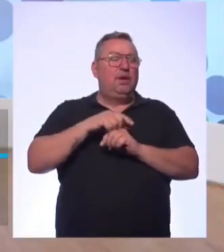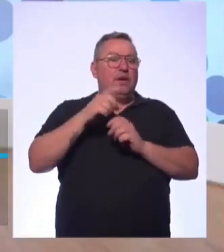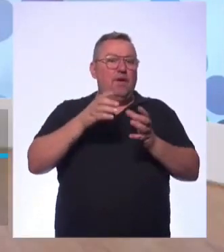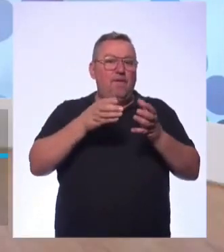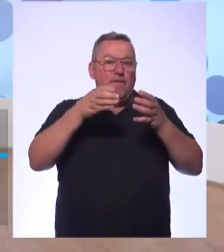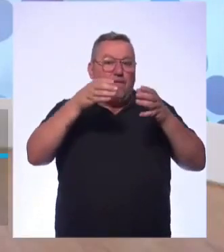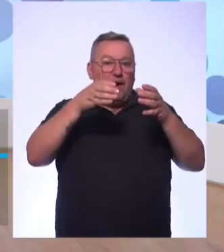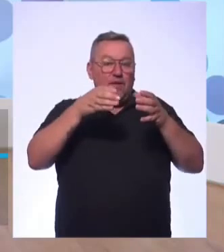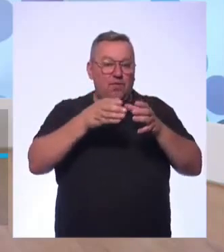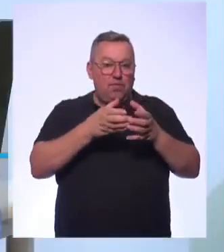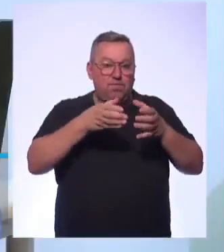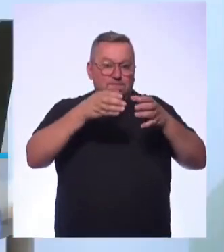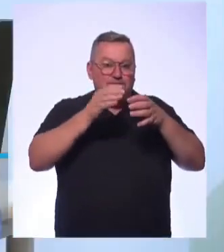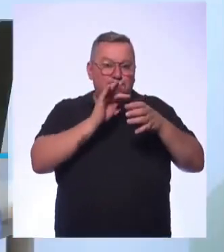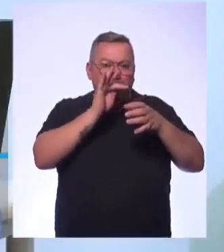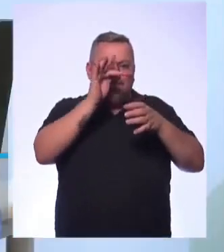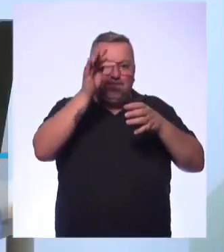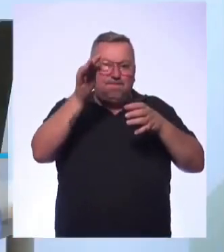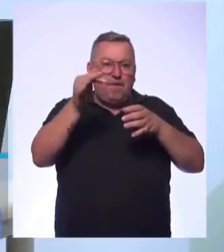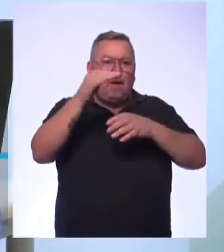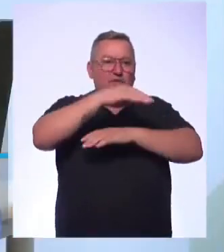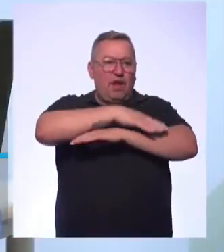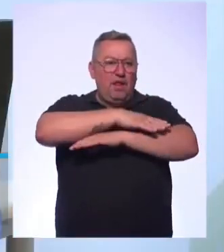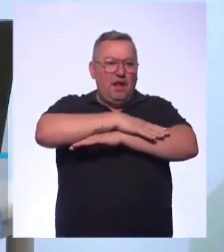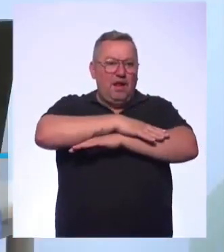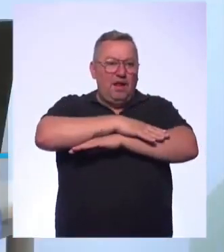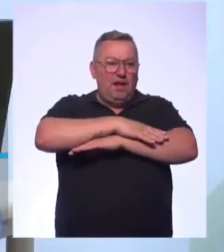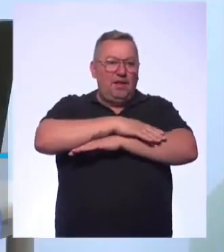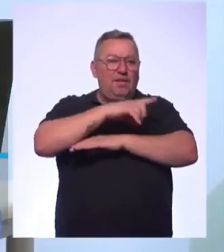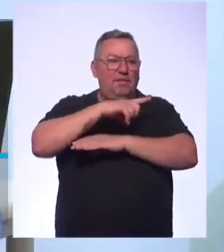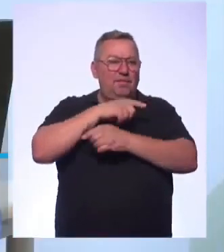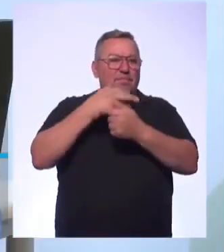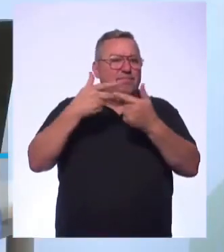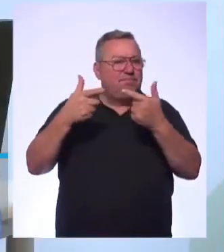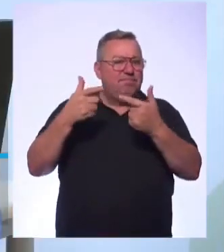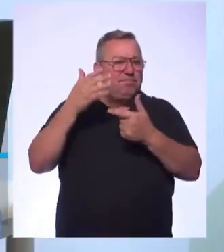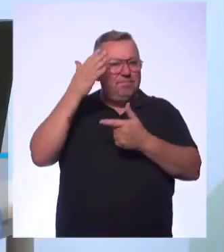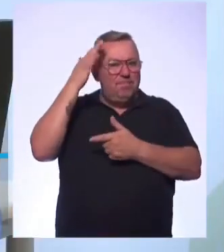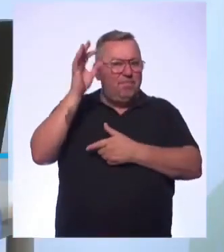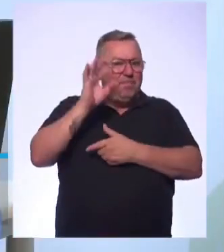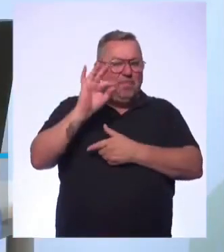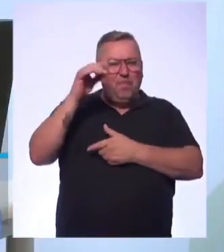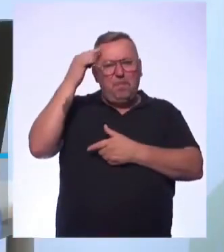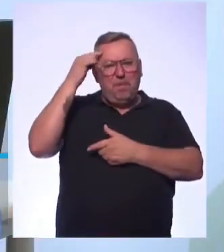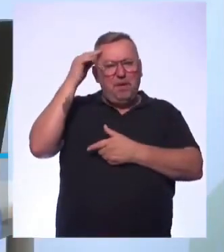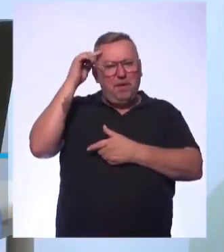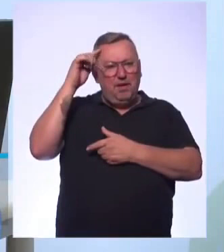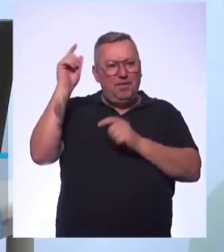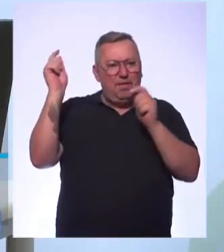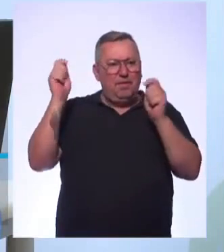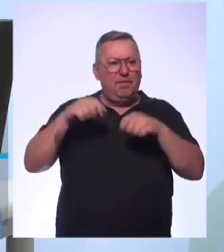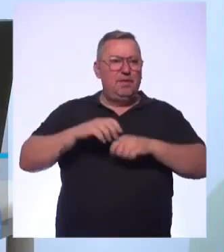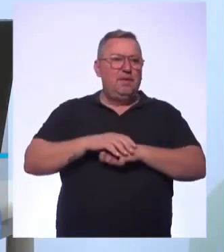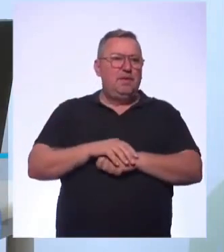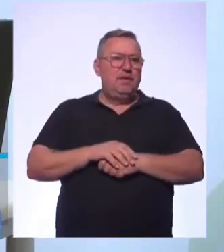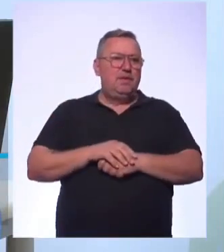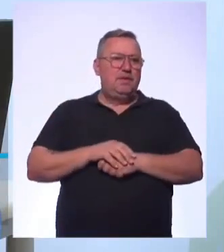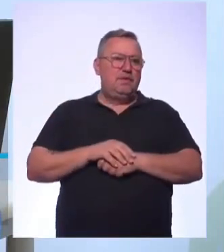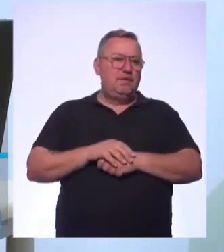né? Agora, o foguete eu também fiquei intrigada. Tá aí uma coisa que também não fiquei pensando a possibilidade desse foguete